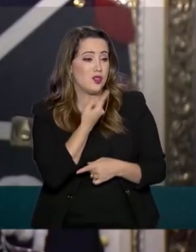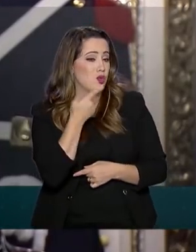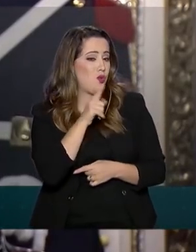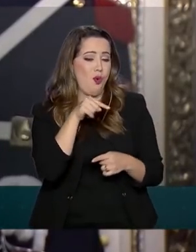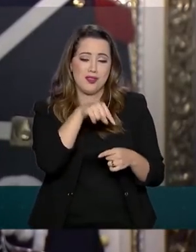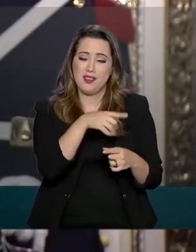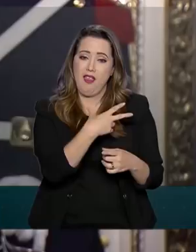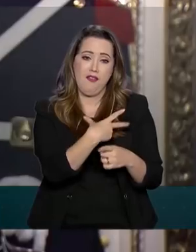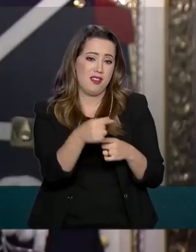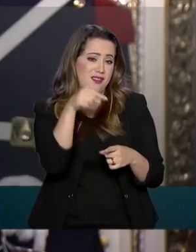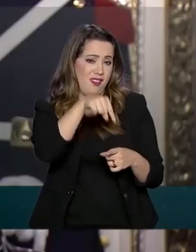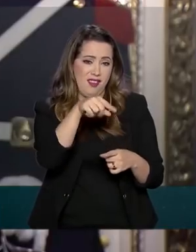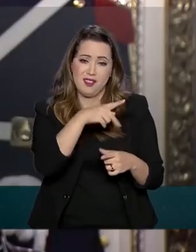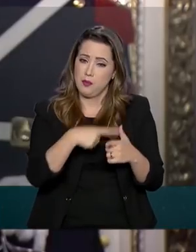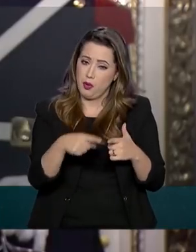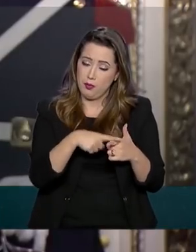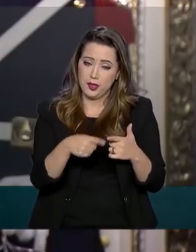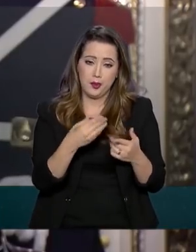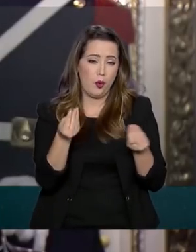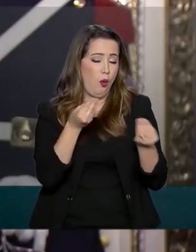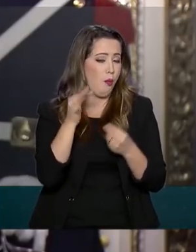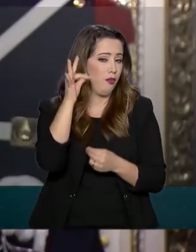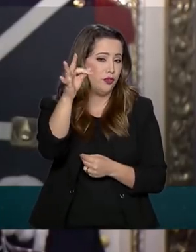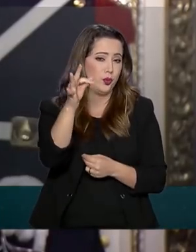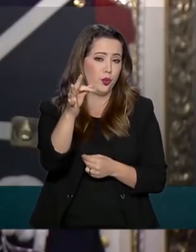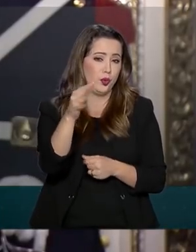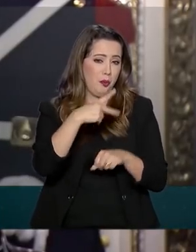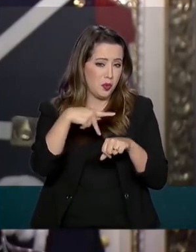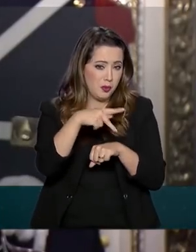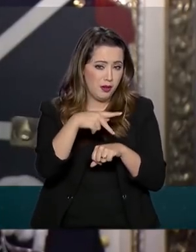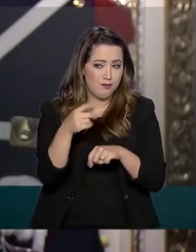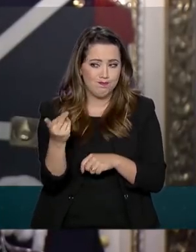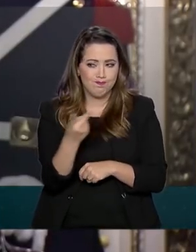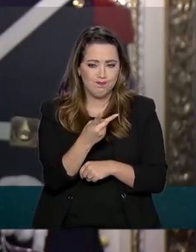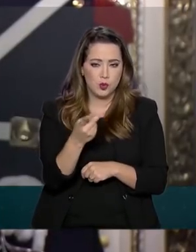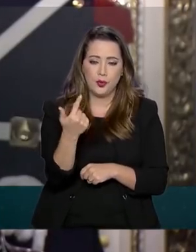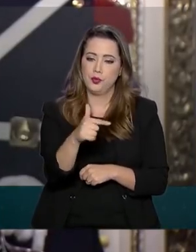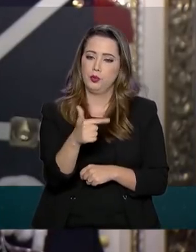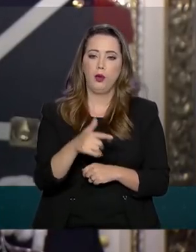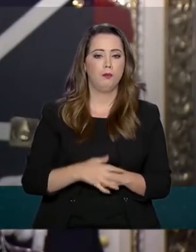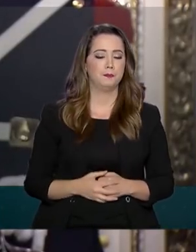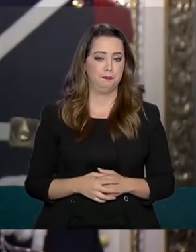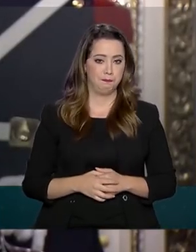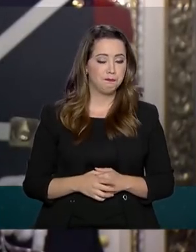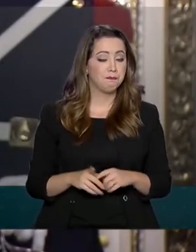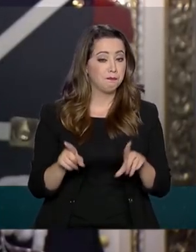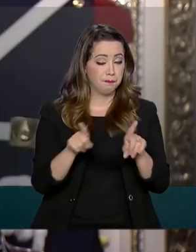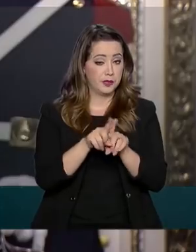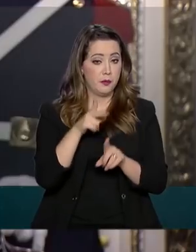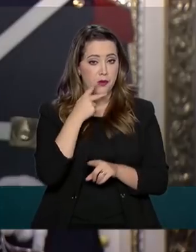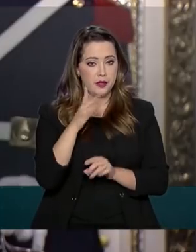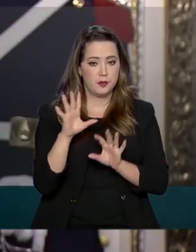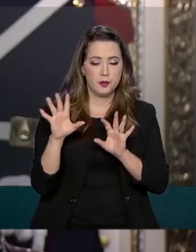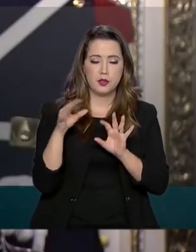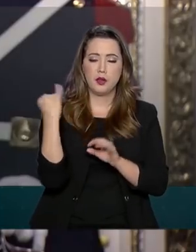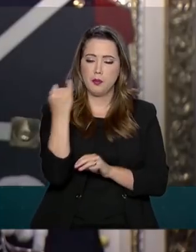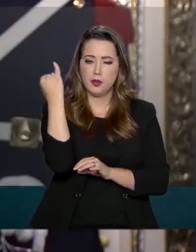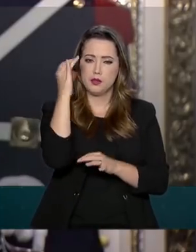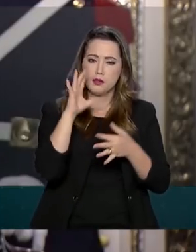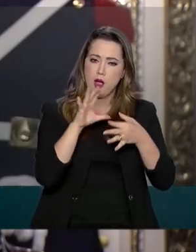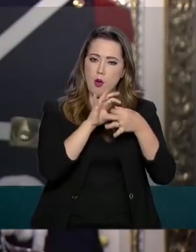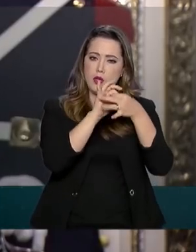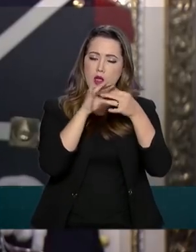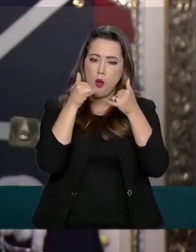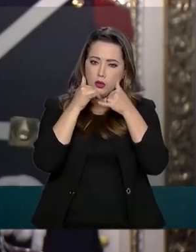teremos futuro para os nossos países. Também falamos sobre a importância da integração energética,